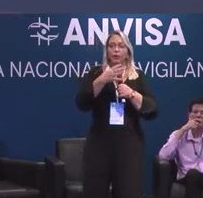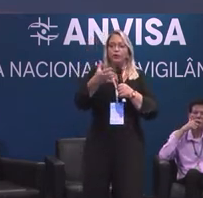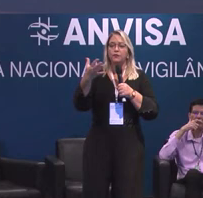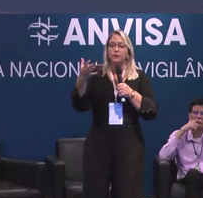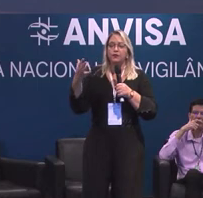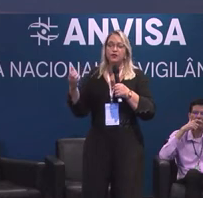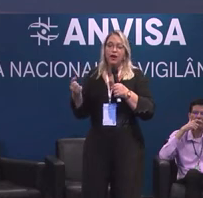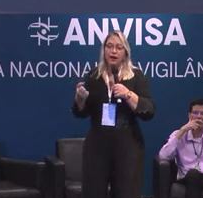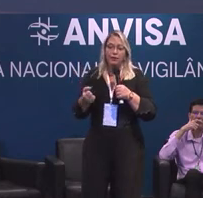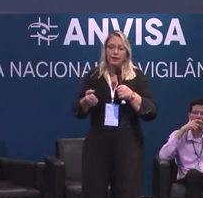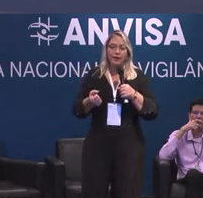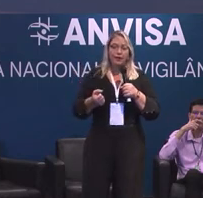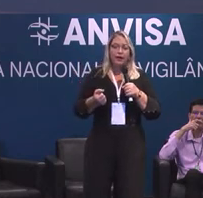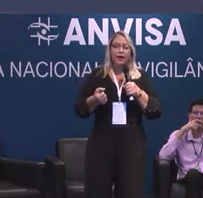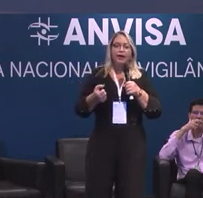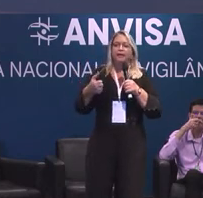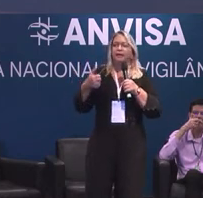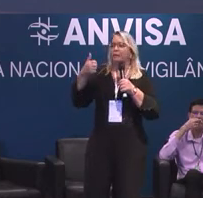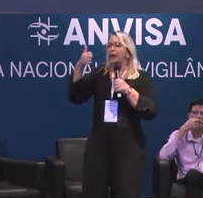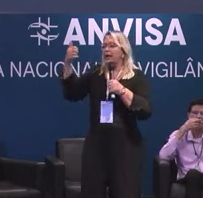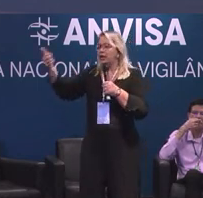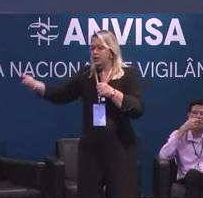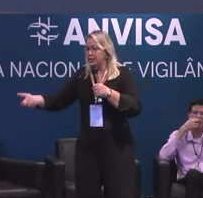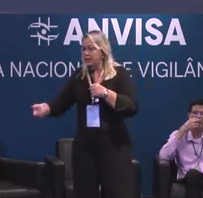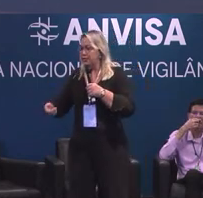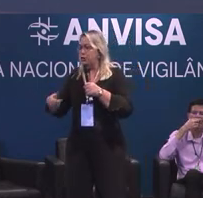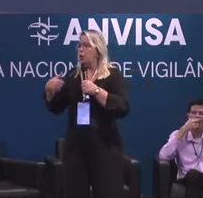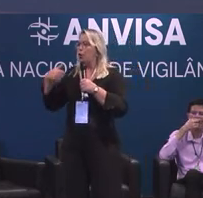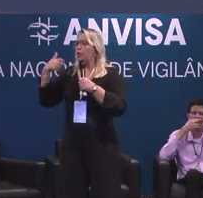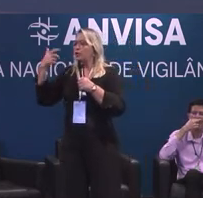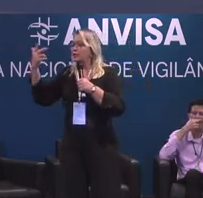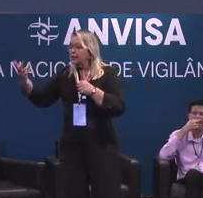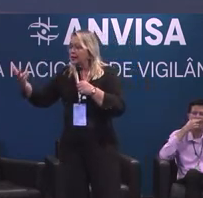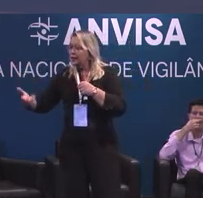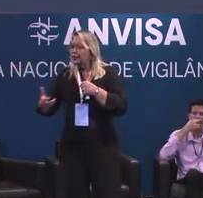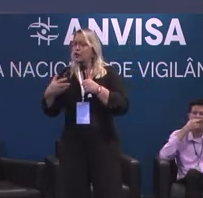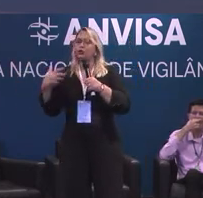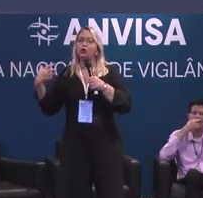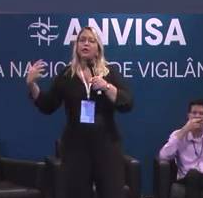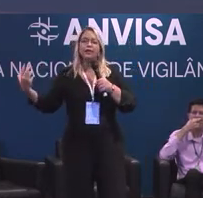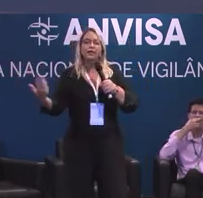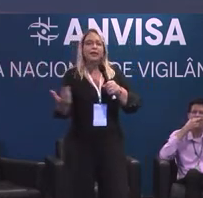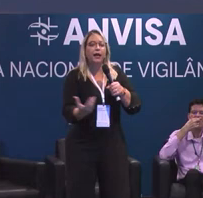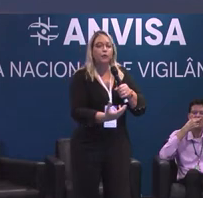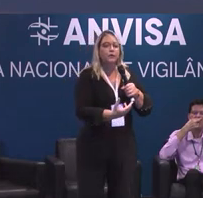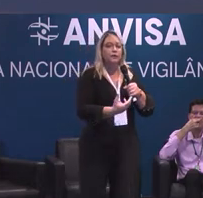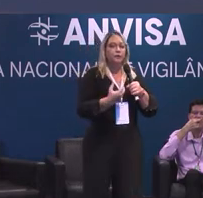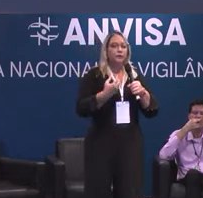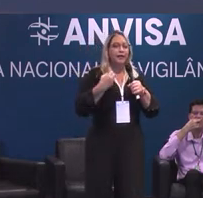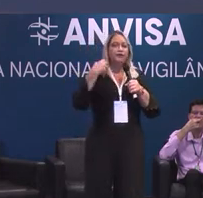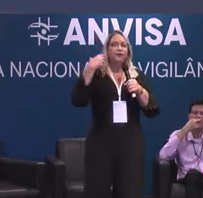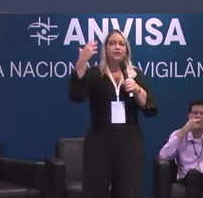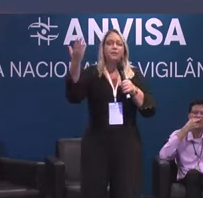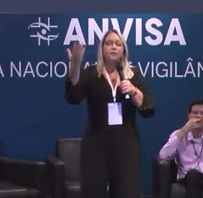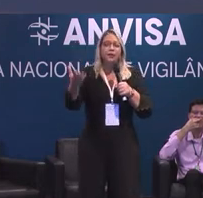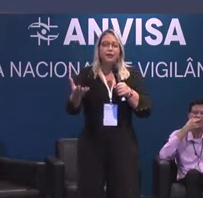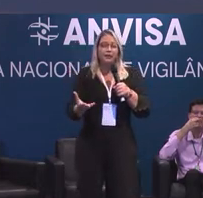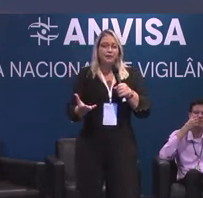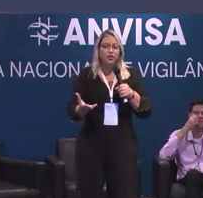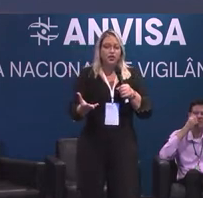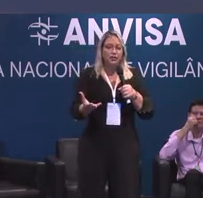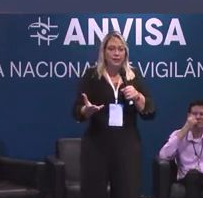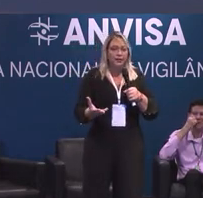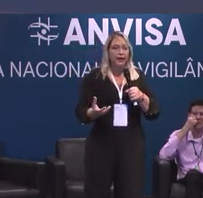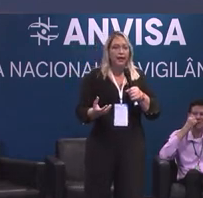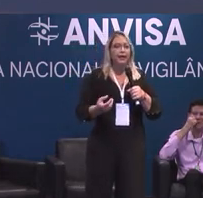Quantos vocês falaram aqui de palestras em escolas, de toda essa interlocução, dessa visibilidade da